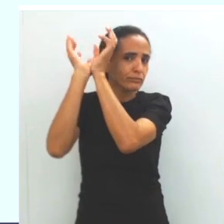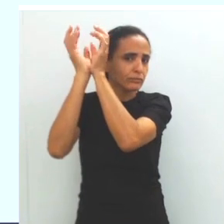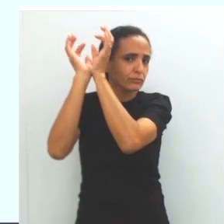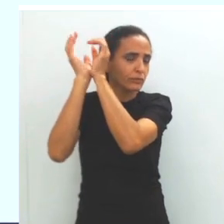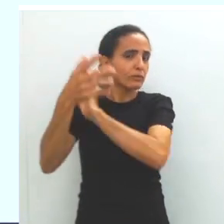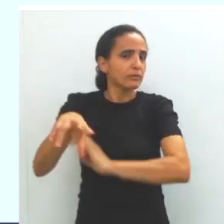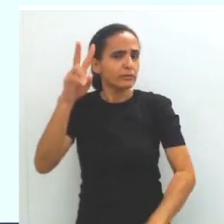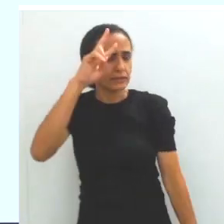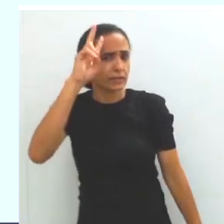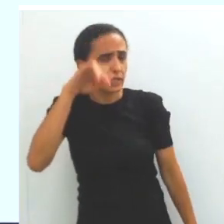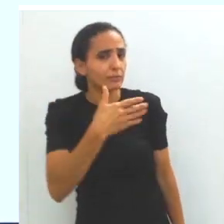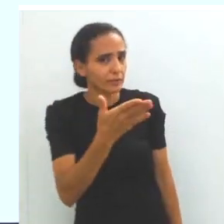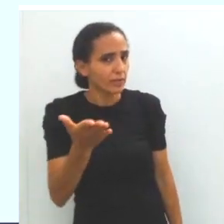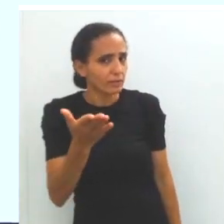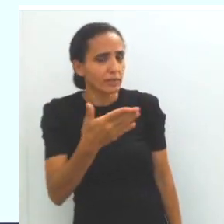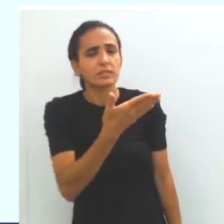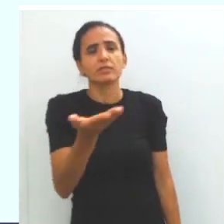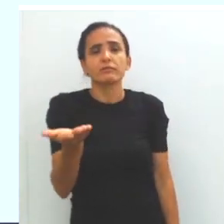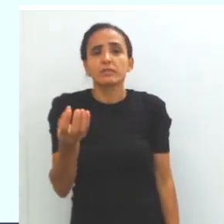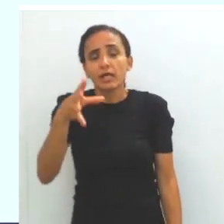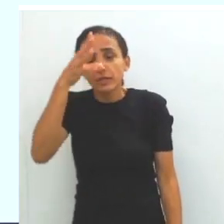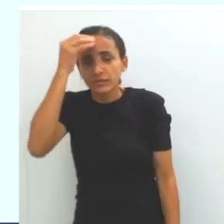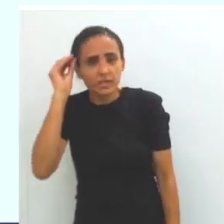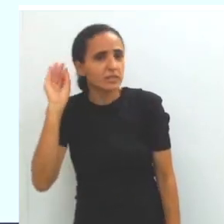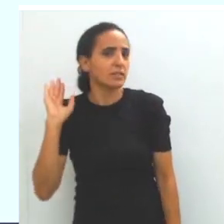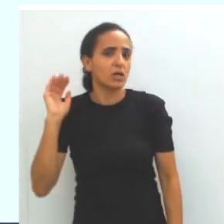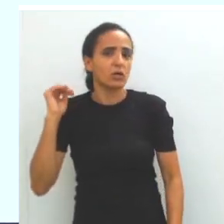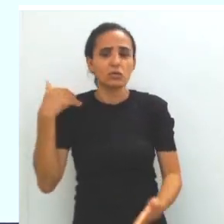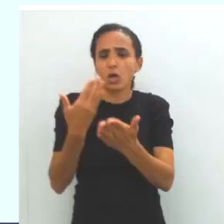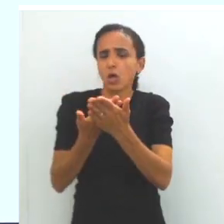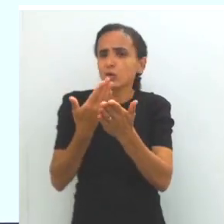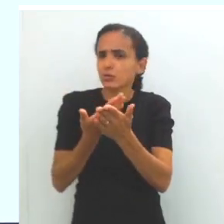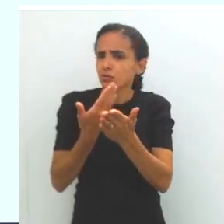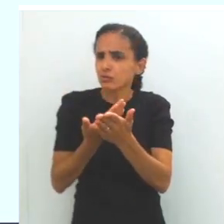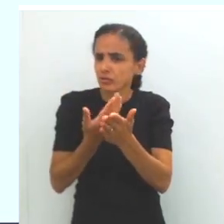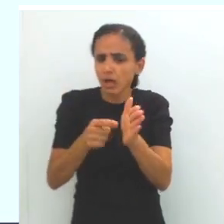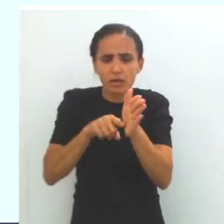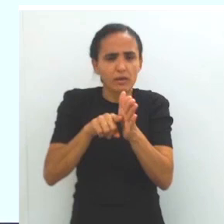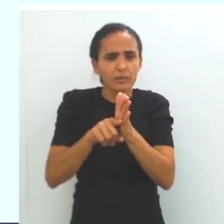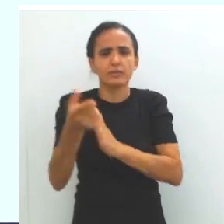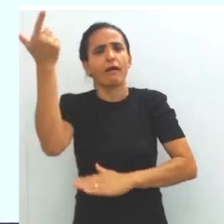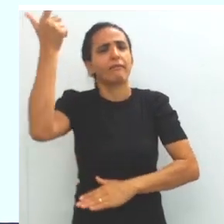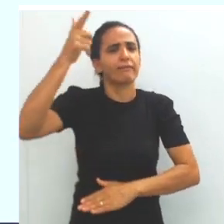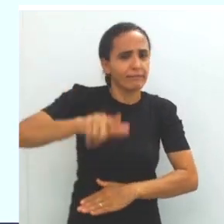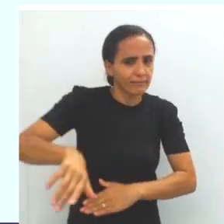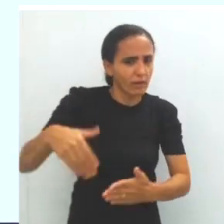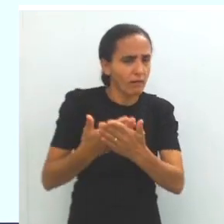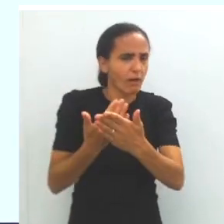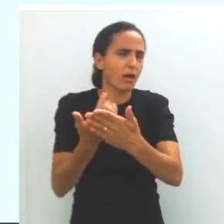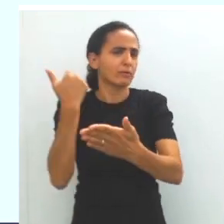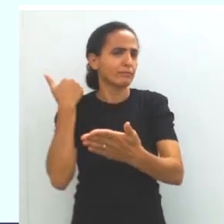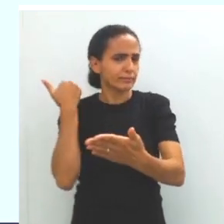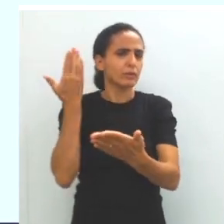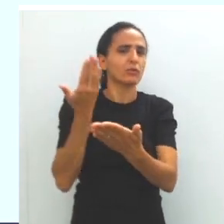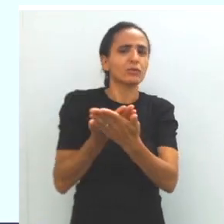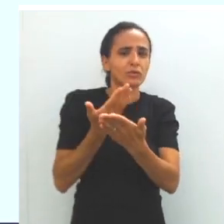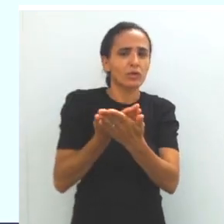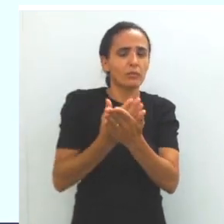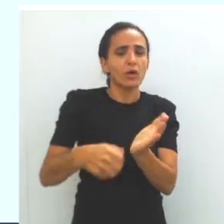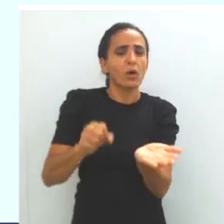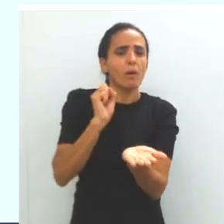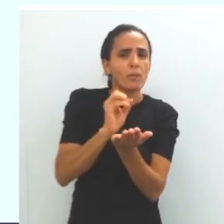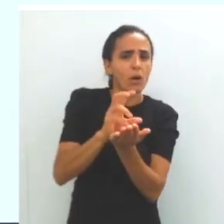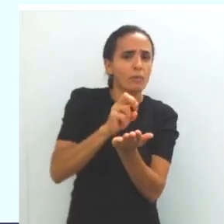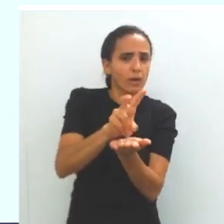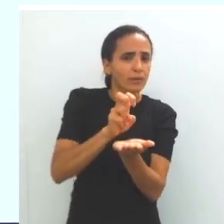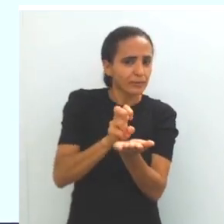cérebro. Vocês lembram? Também, se não lembrar, basta ver as aulas anteriores que está aí gravadinha